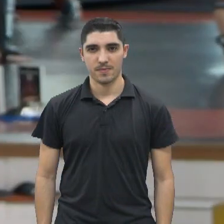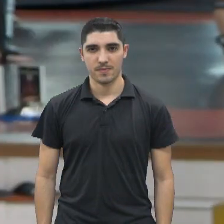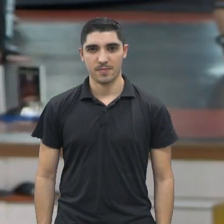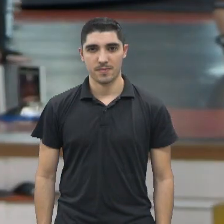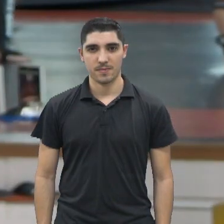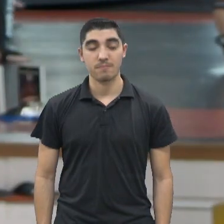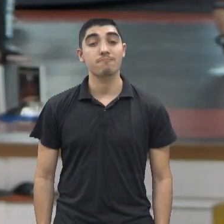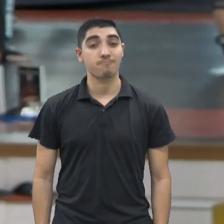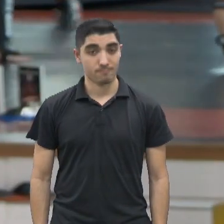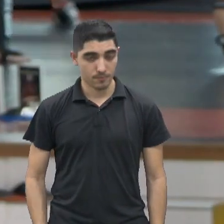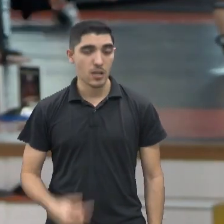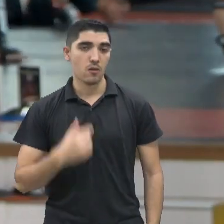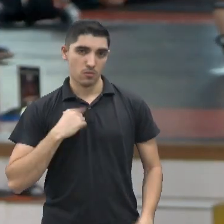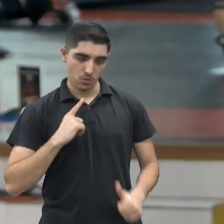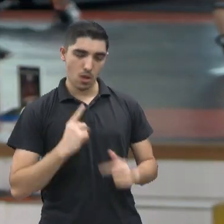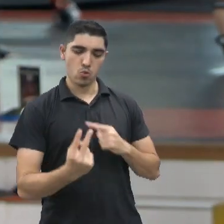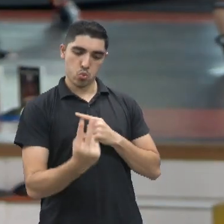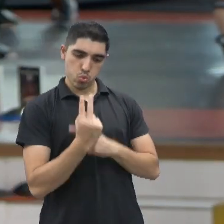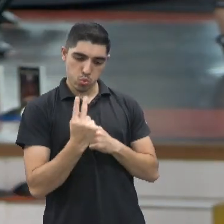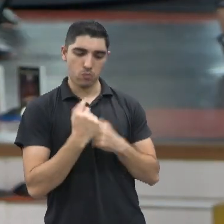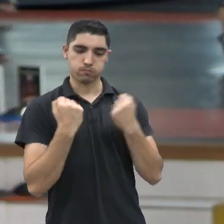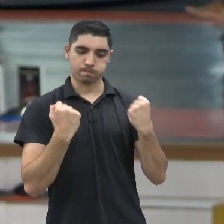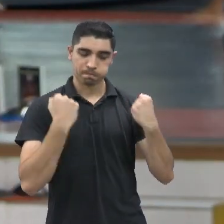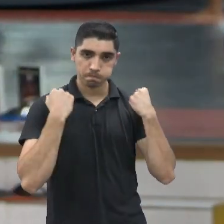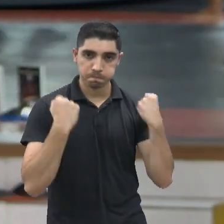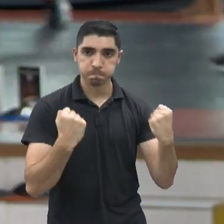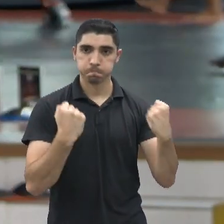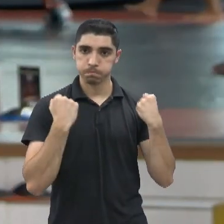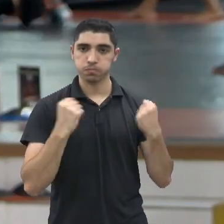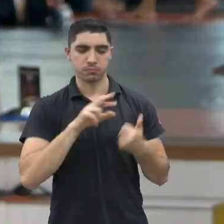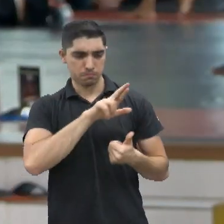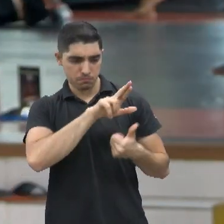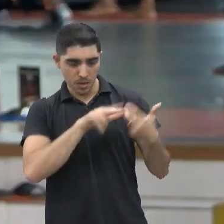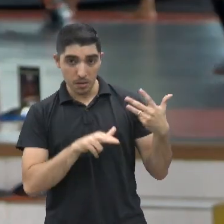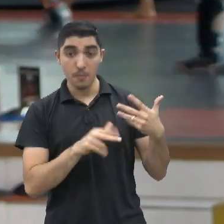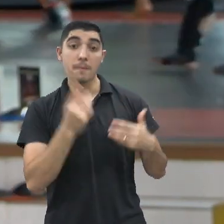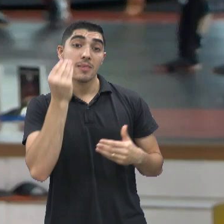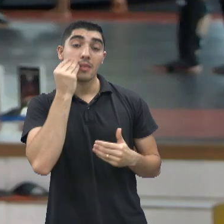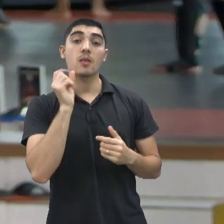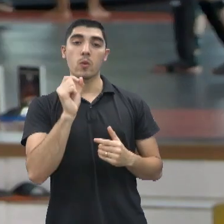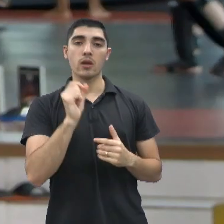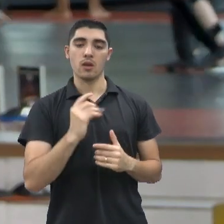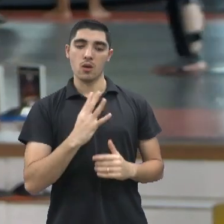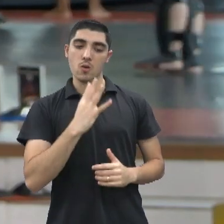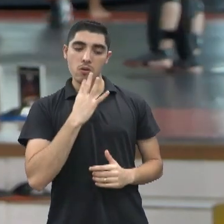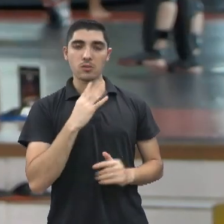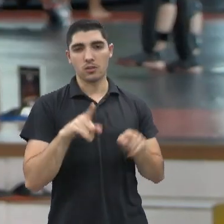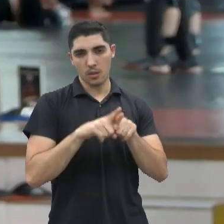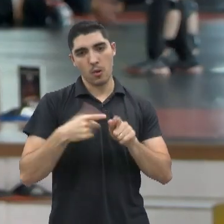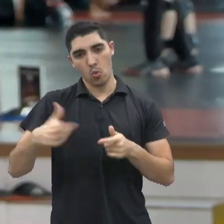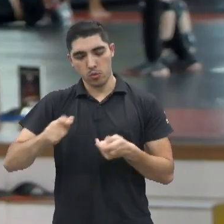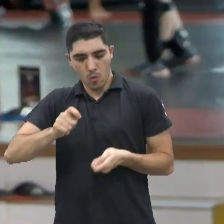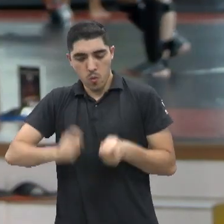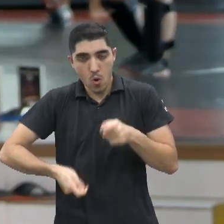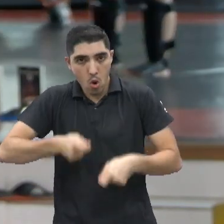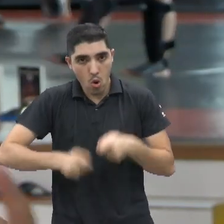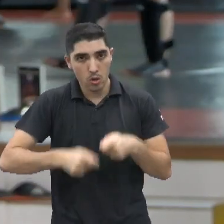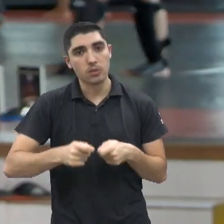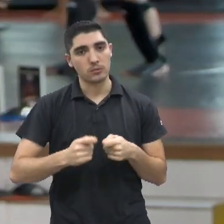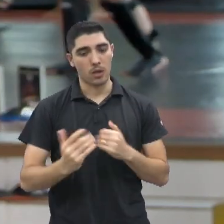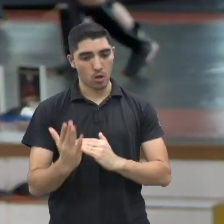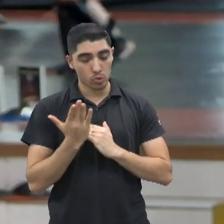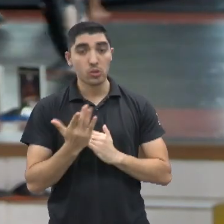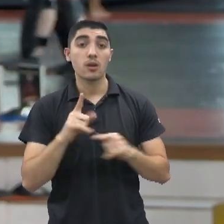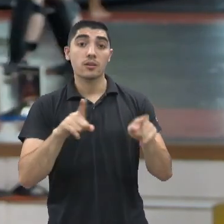Tem a preparação física, tem a parte de musculação, que é separado da parte de condicionamento físico, que é o crossfit. Tem as partes de recuperação